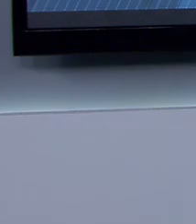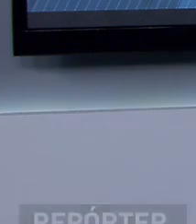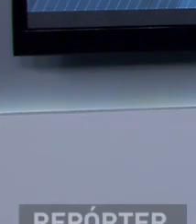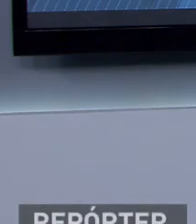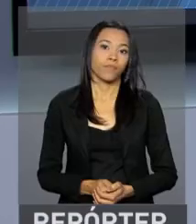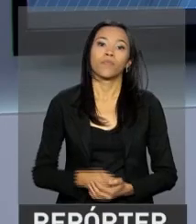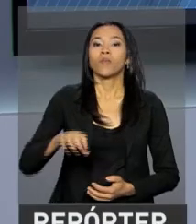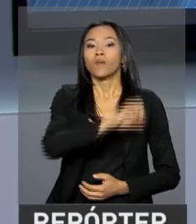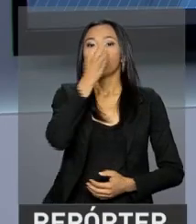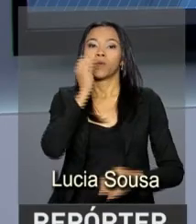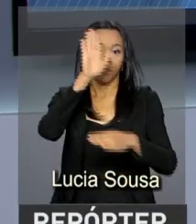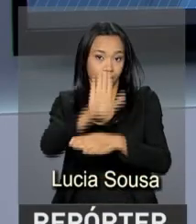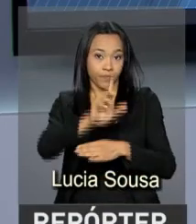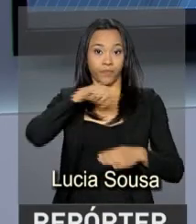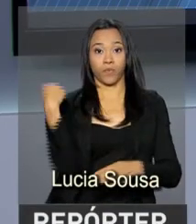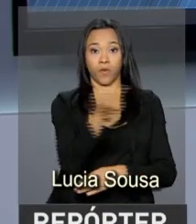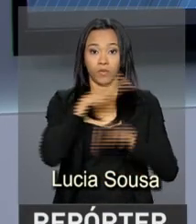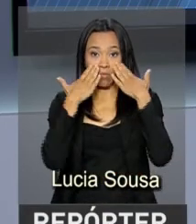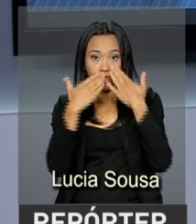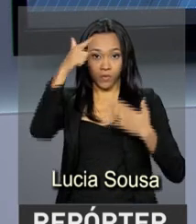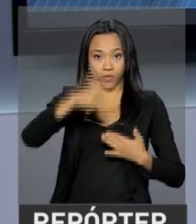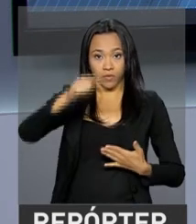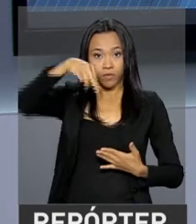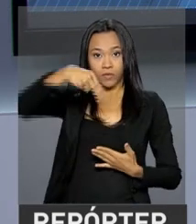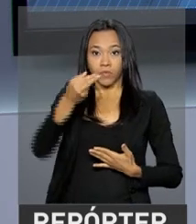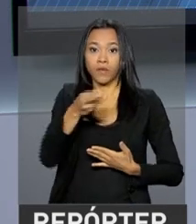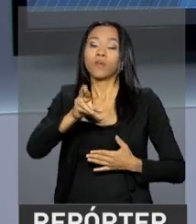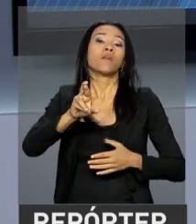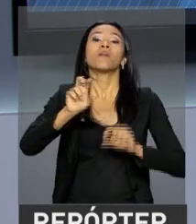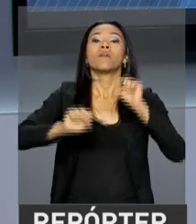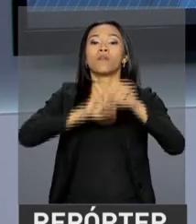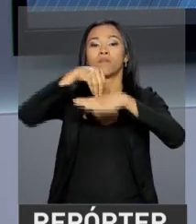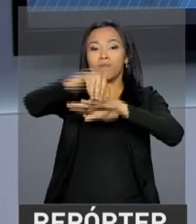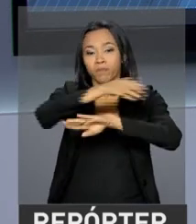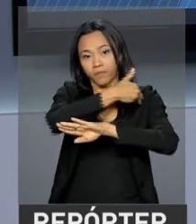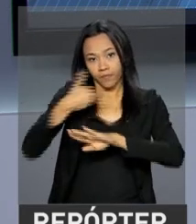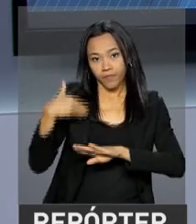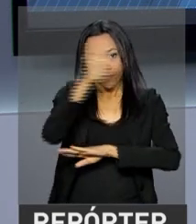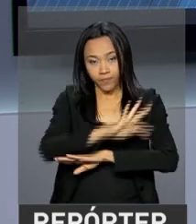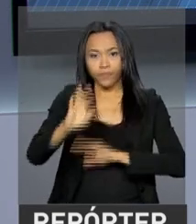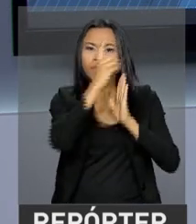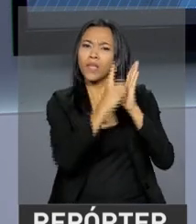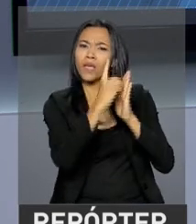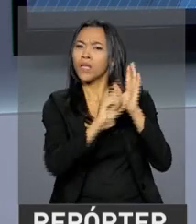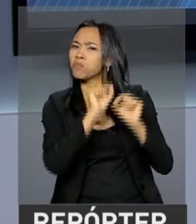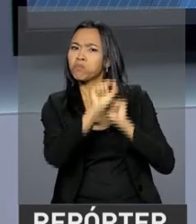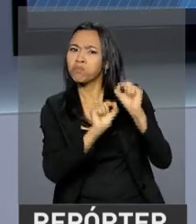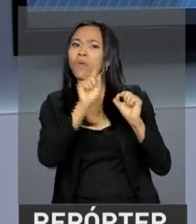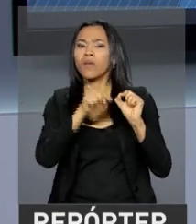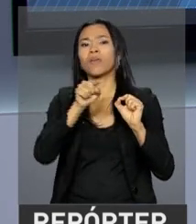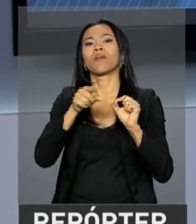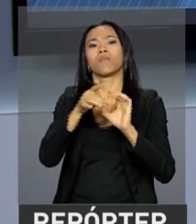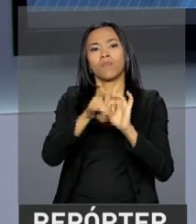olá boa tarde estão de volta com repórter nbr notícias do governo federal o decreto que regulamenta o cartão